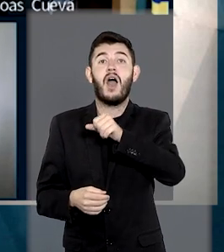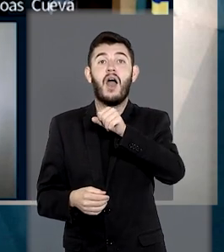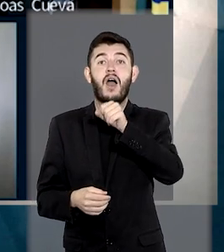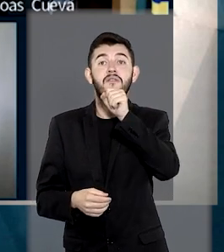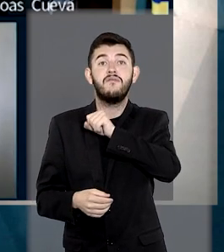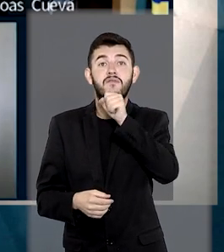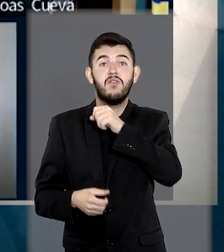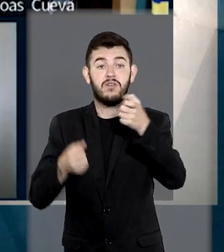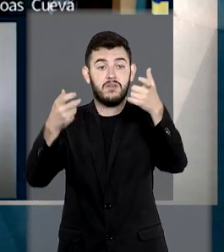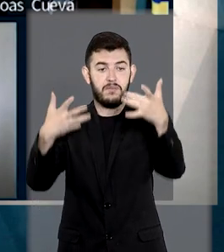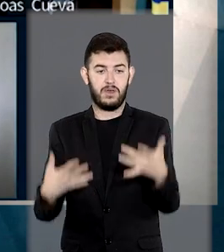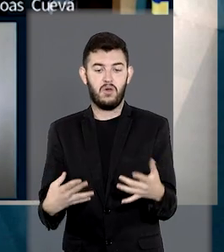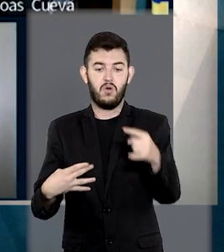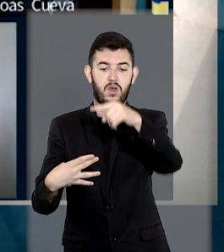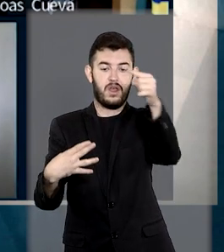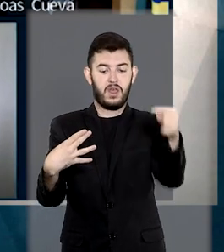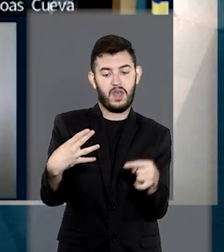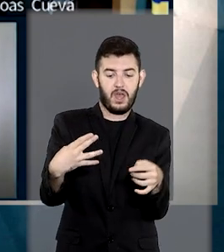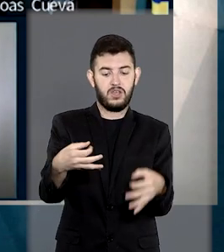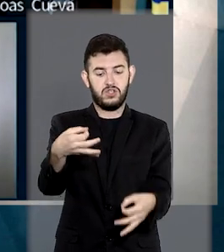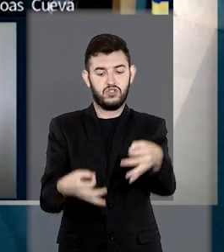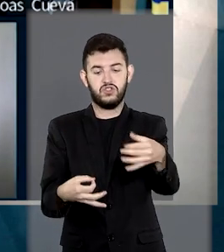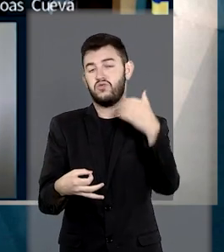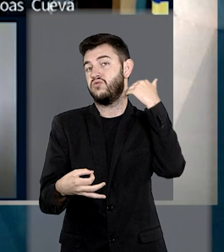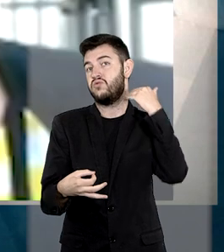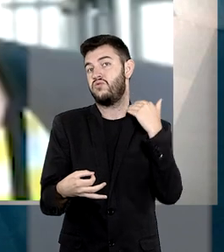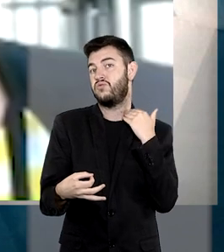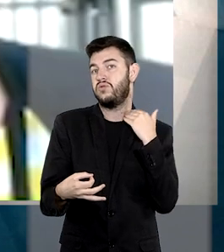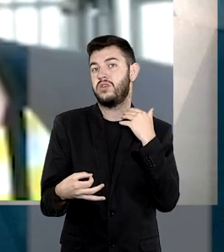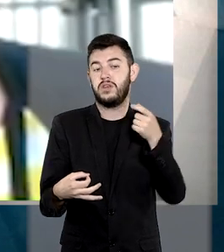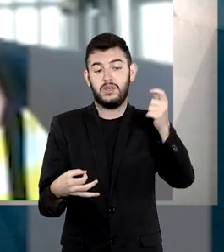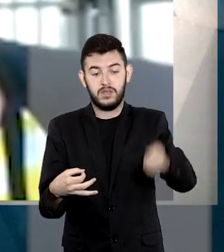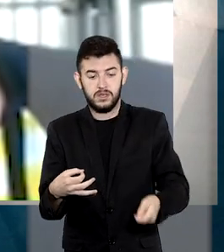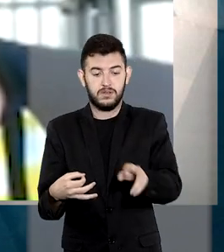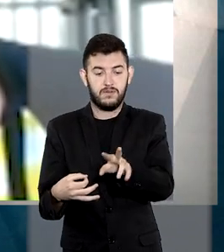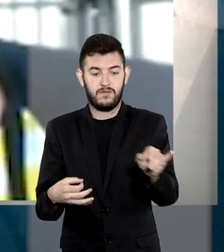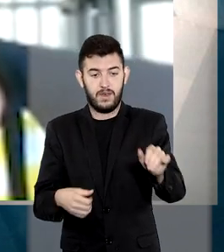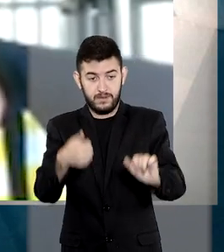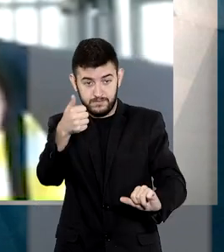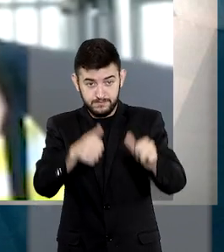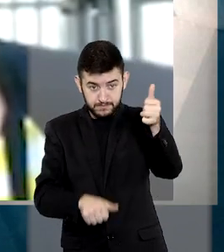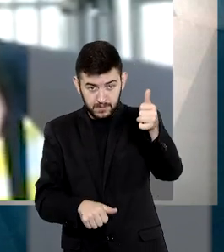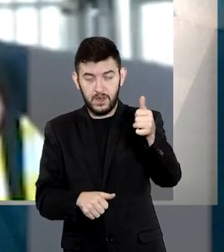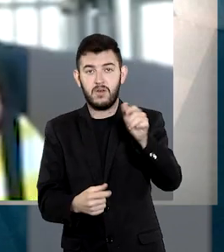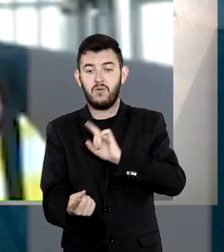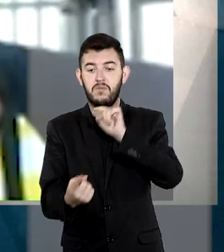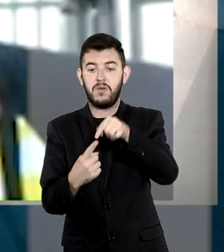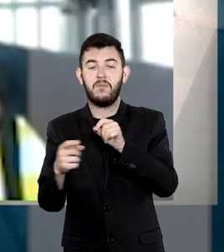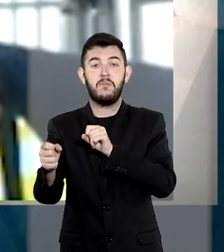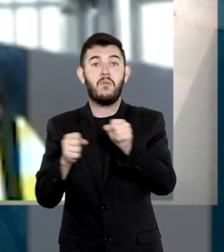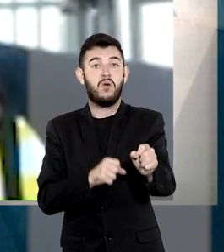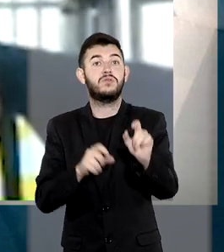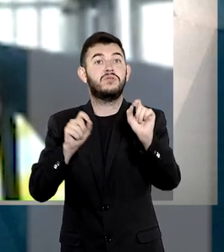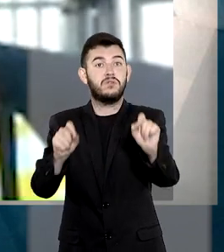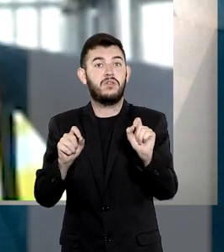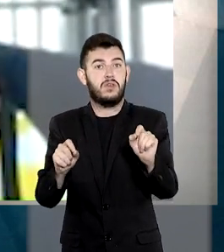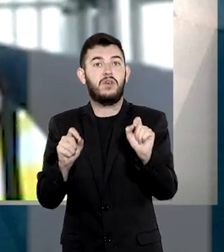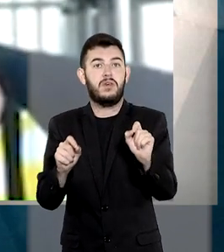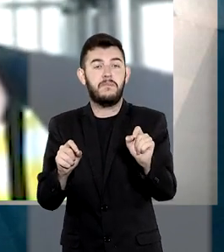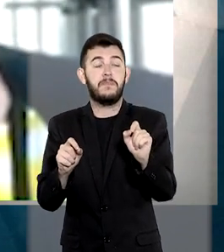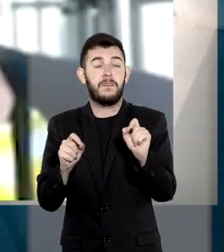caso sejam examinadas pelo juízo de primeiro grau, a fim de aferir a eventual presença dos pressupostos para